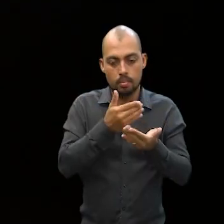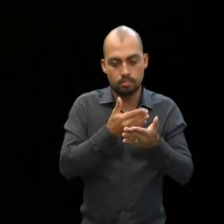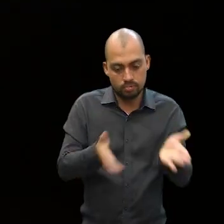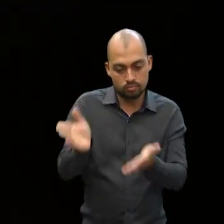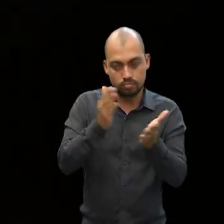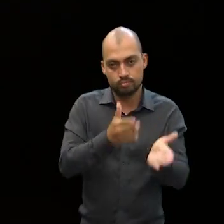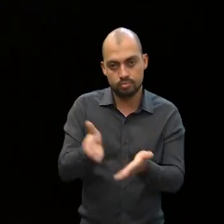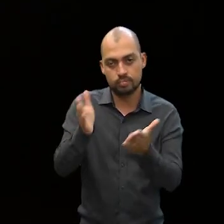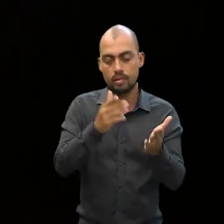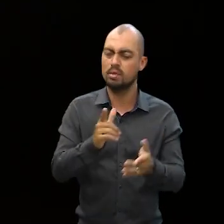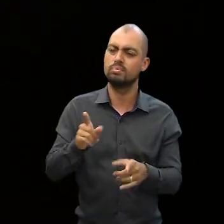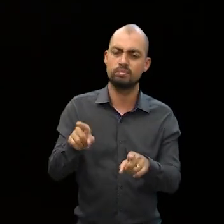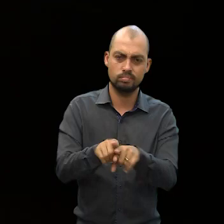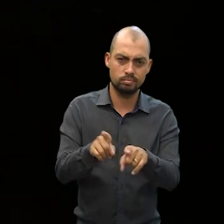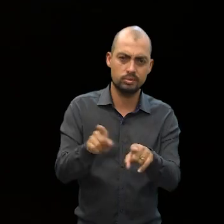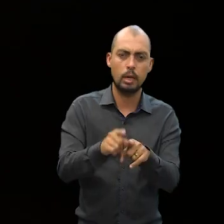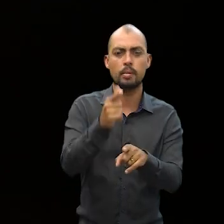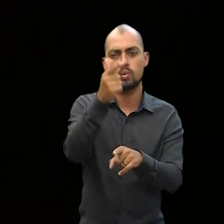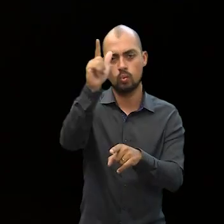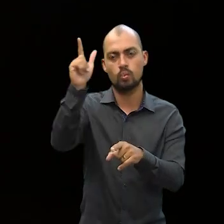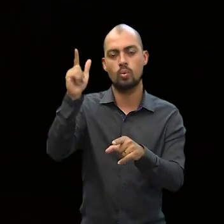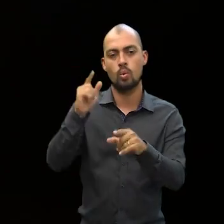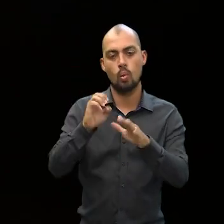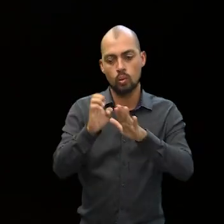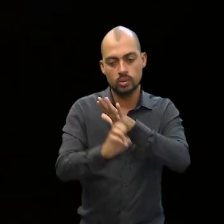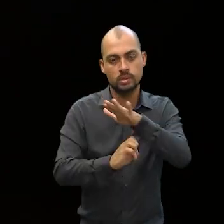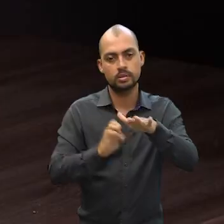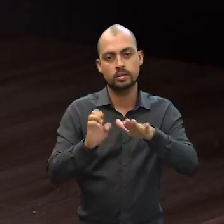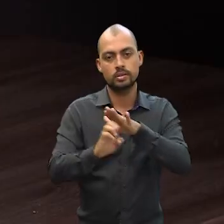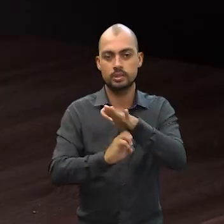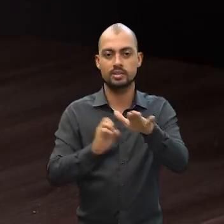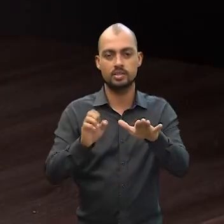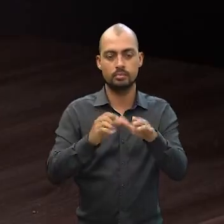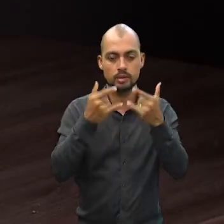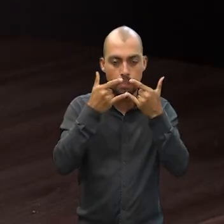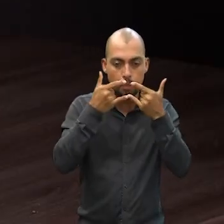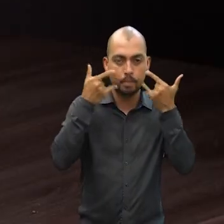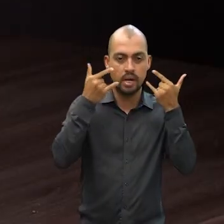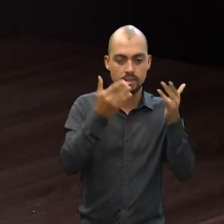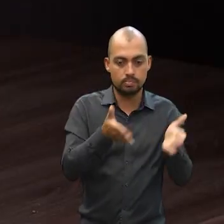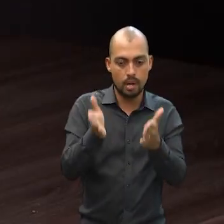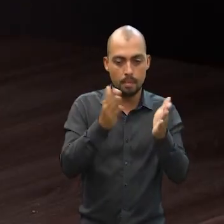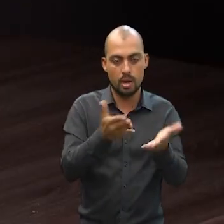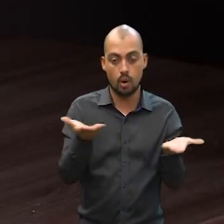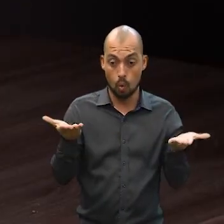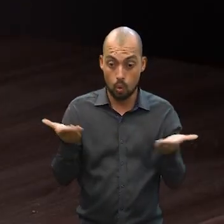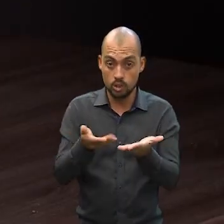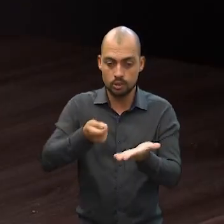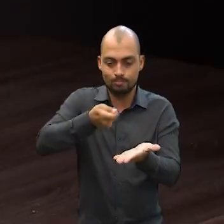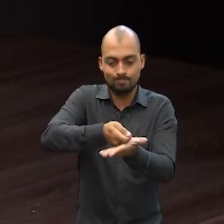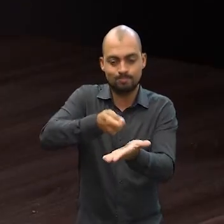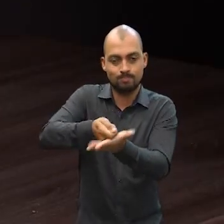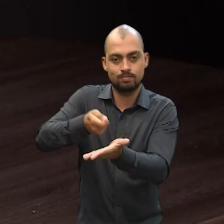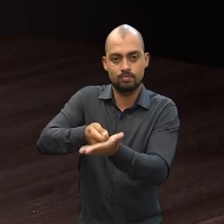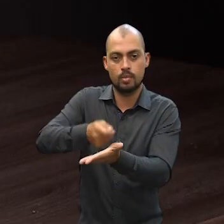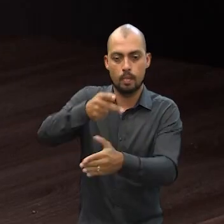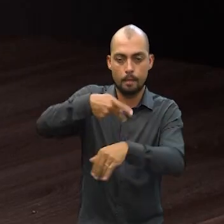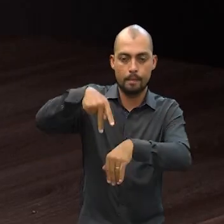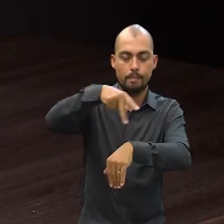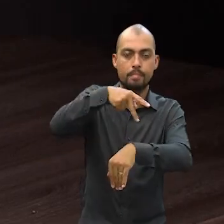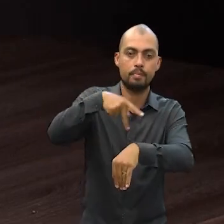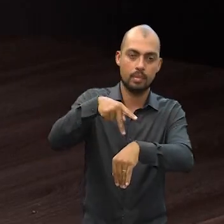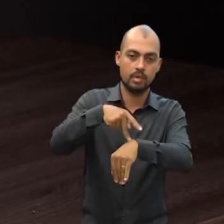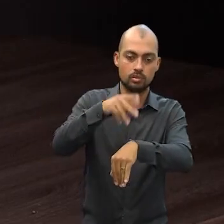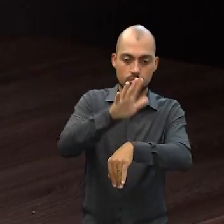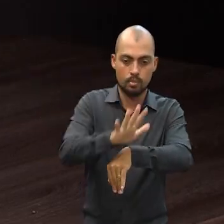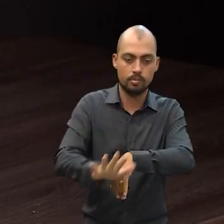grandes empresas que passaram a fazer esse produto que hoje é obrigatório em todo o país, praticamente na maioria dos